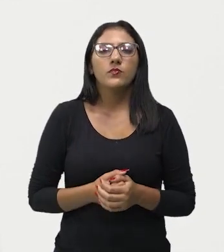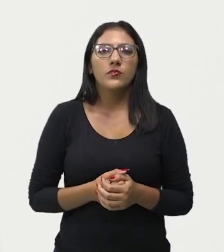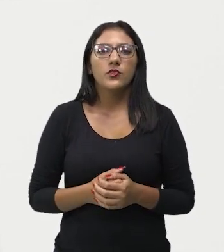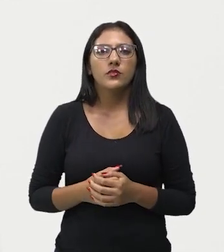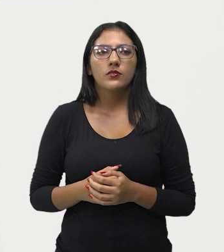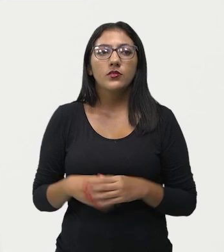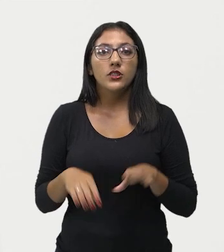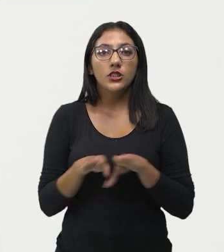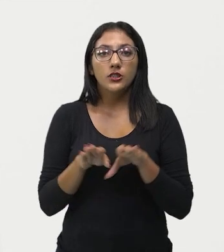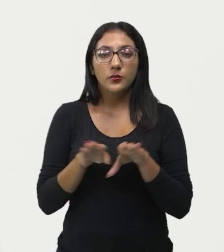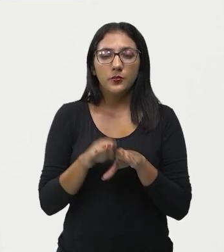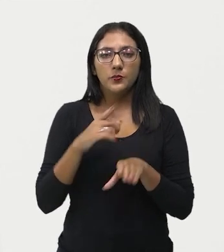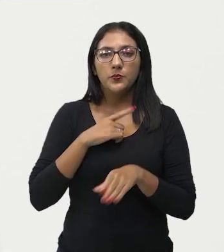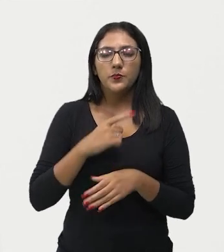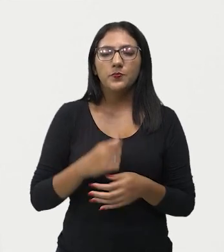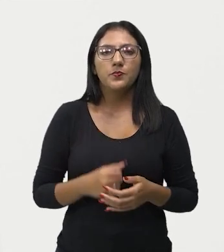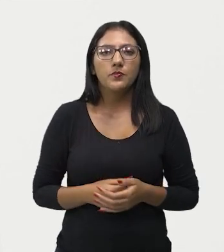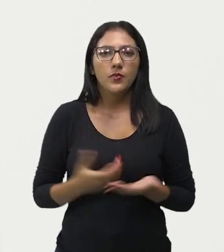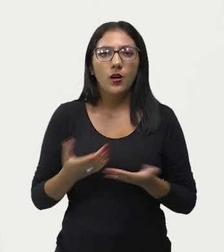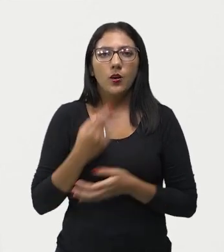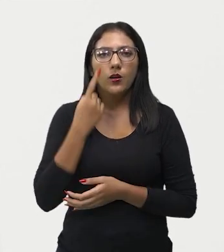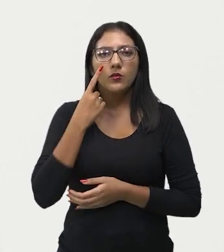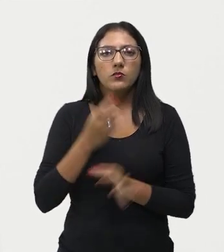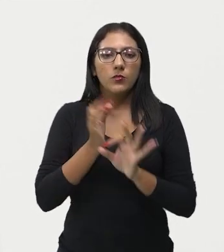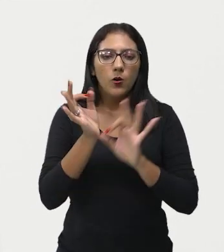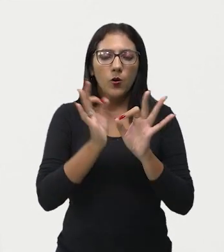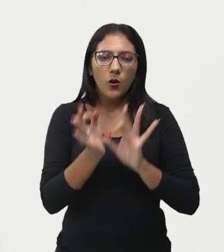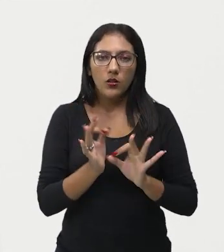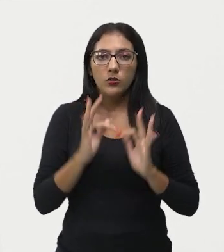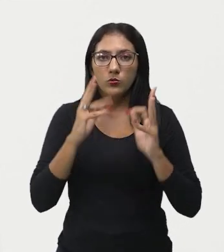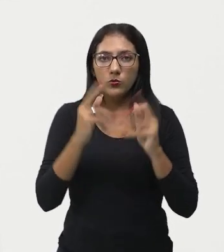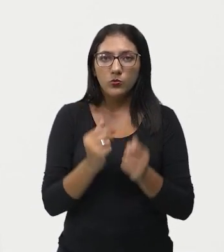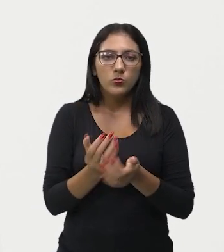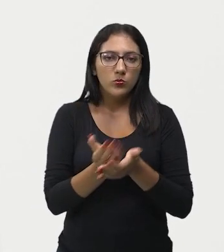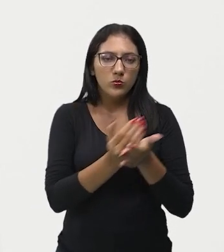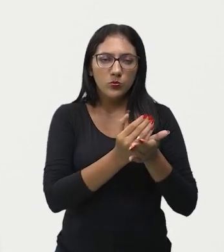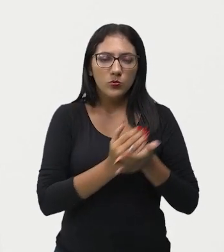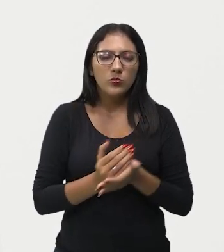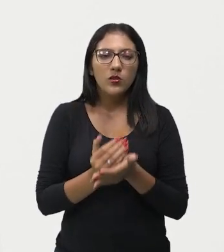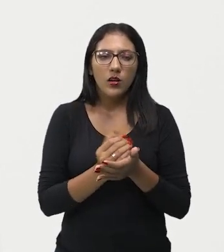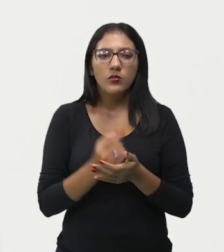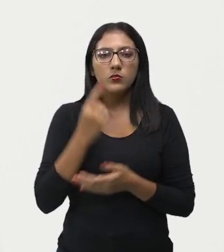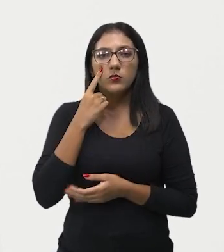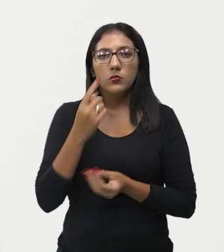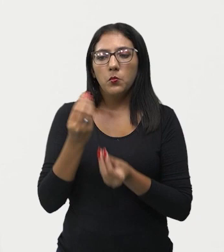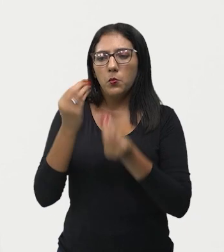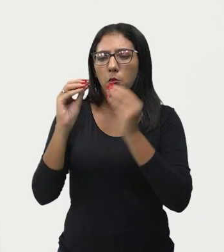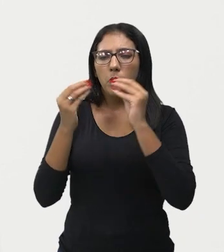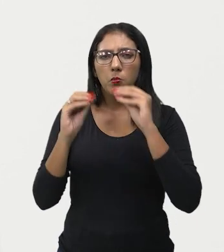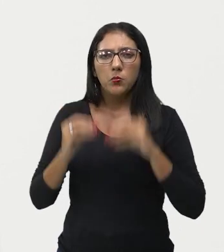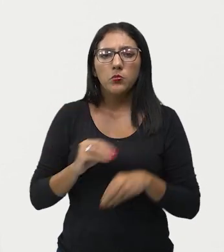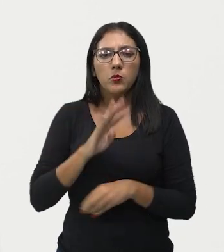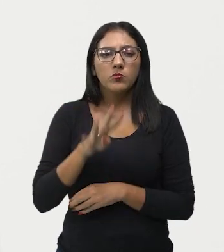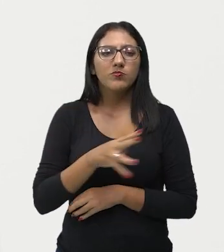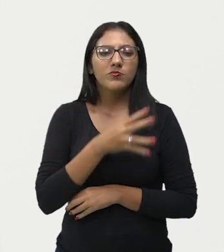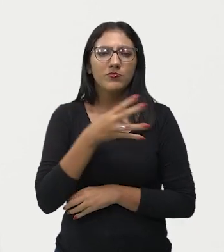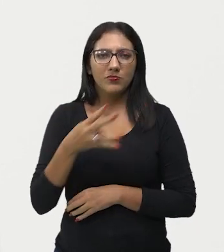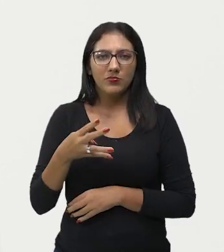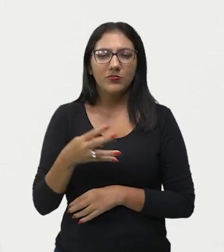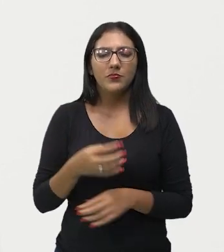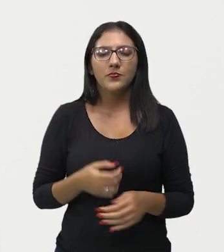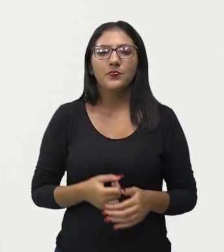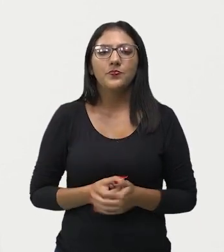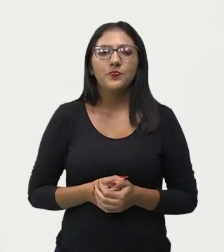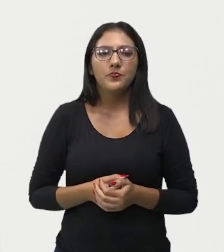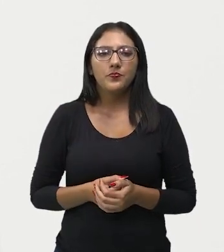pessoal, olha só, vamos então organizar esses dados, o que são os dados brutos, e organizá-los em uma tabela, tá bom?